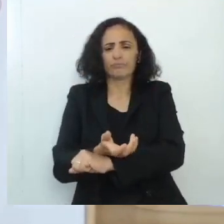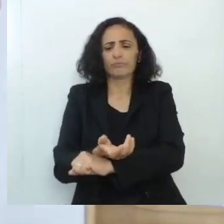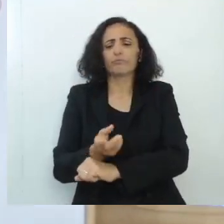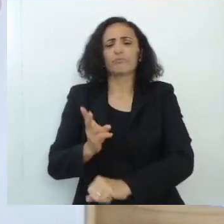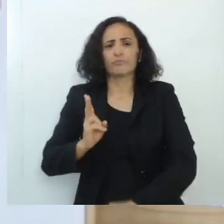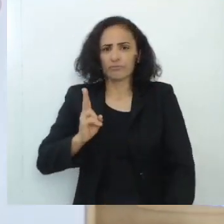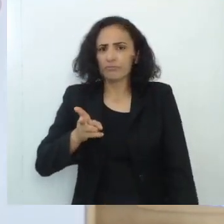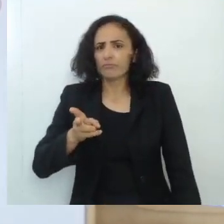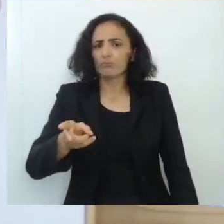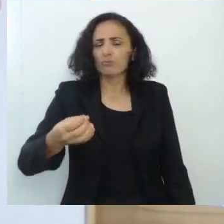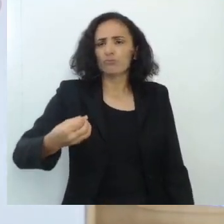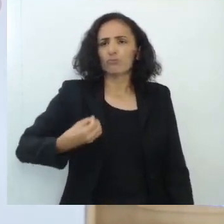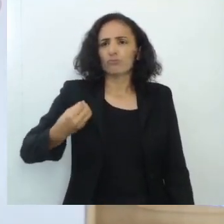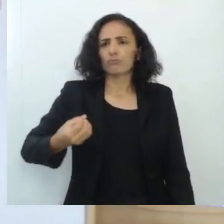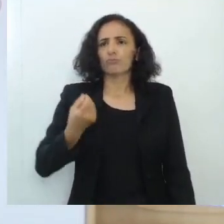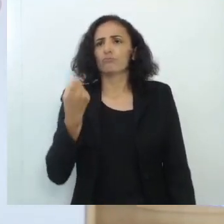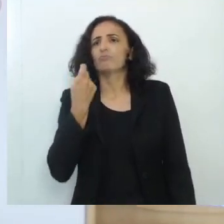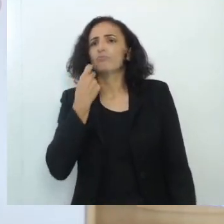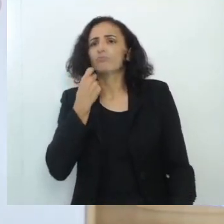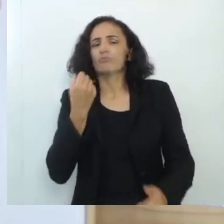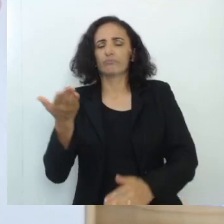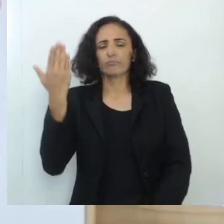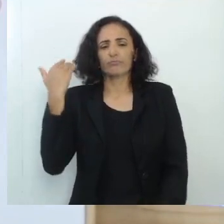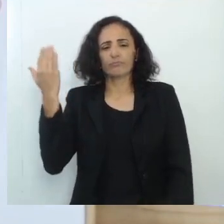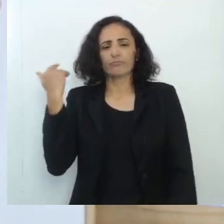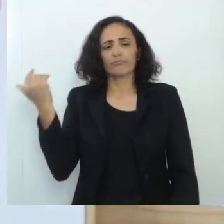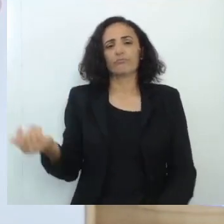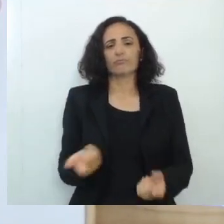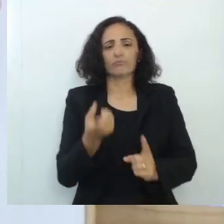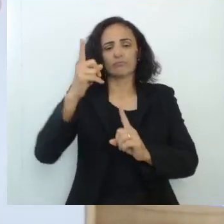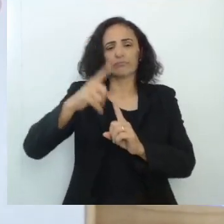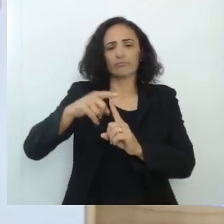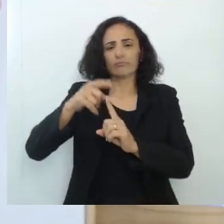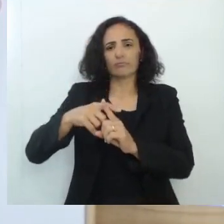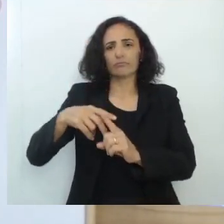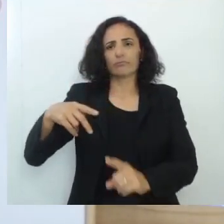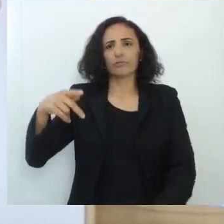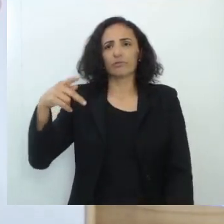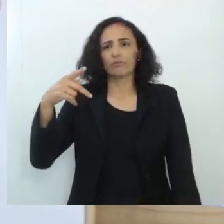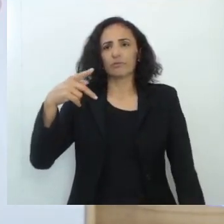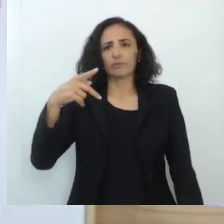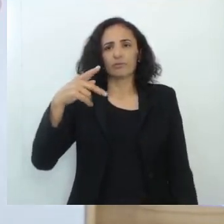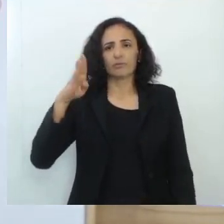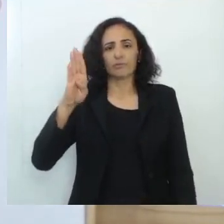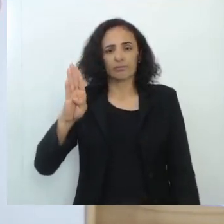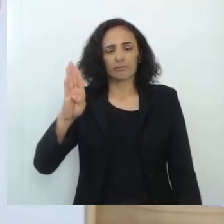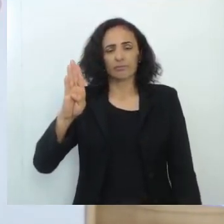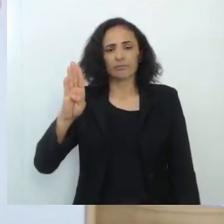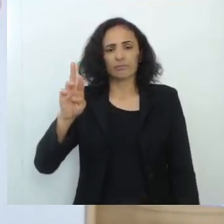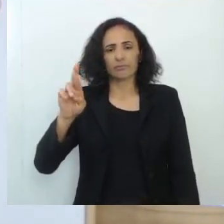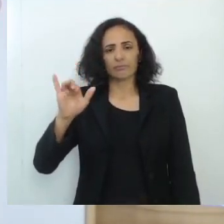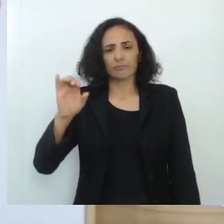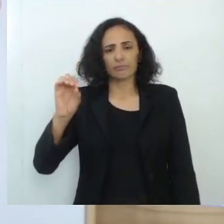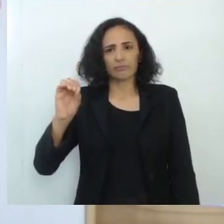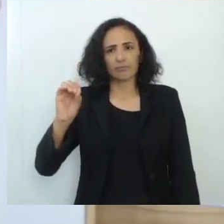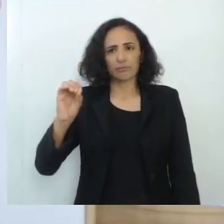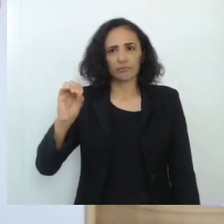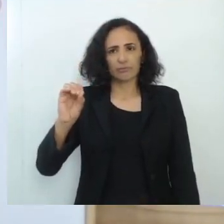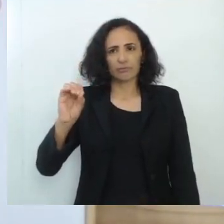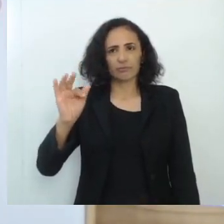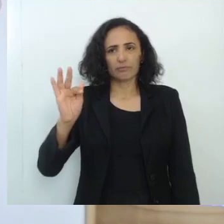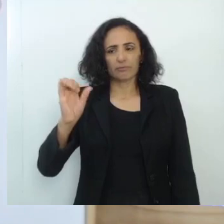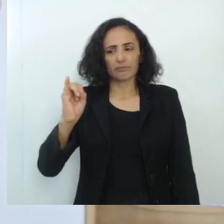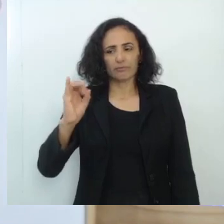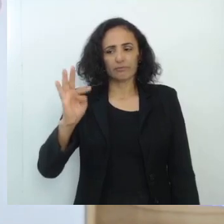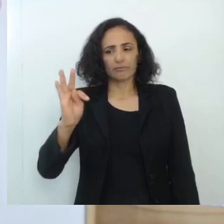Vai. A planta da semana passada, as briófitas. Lembrem que eu mostrei aqui a vocês, na semana passada, que as